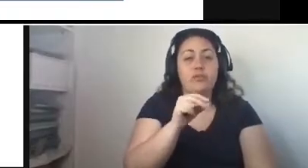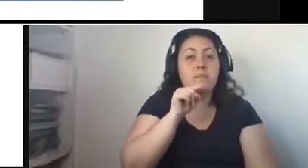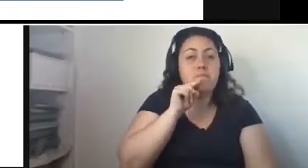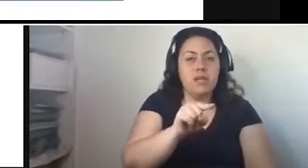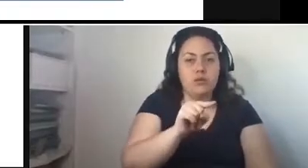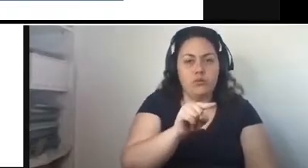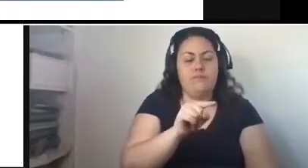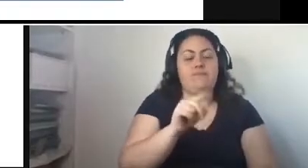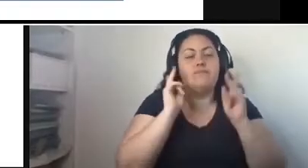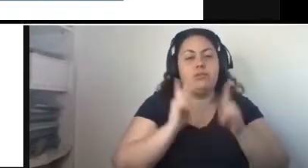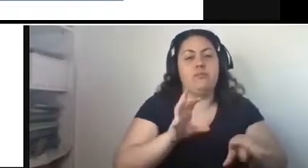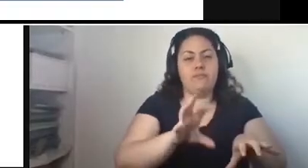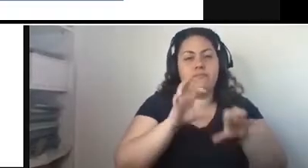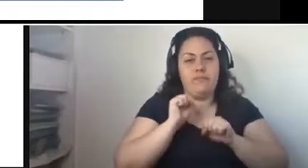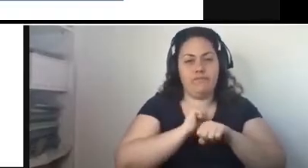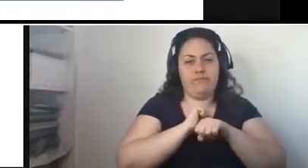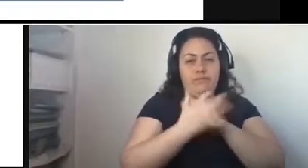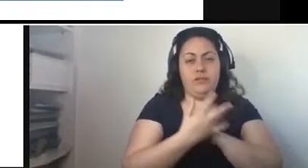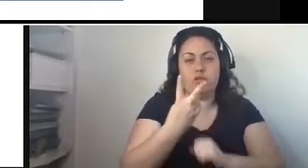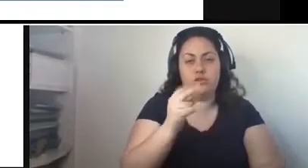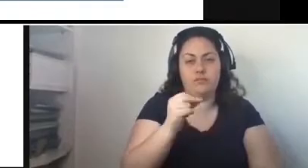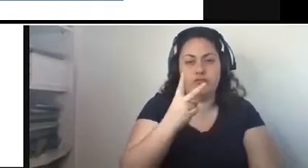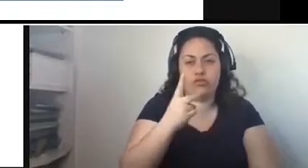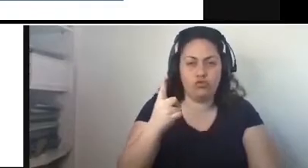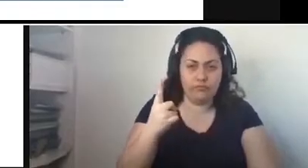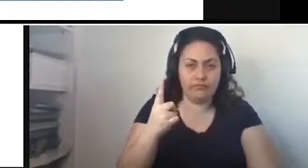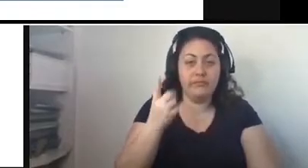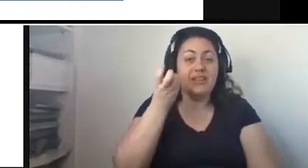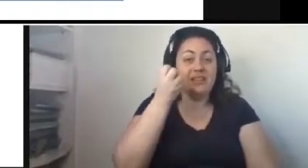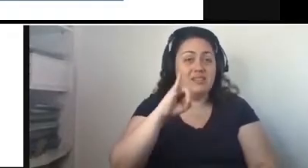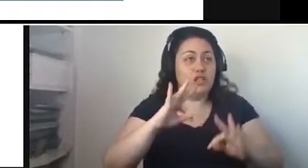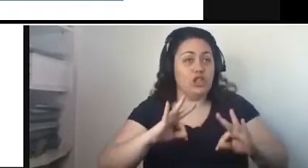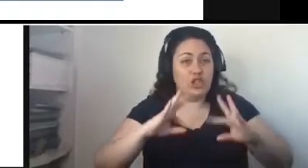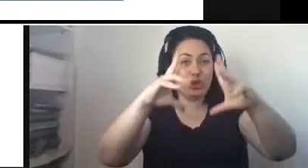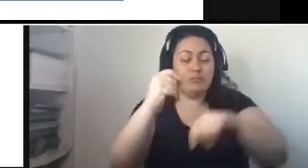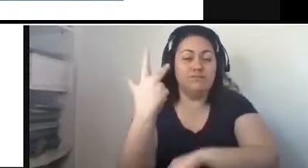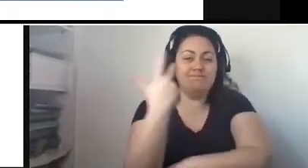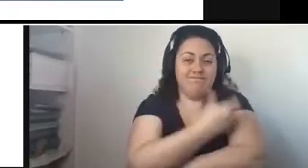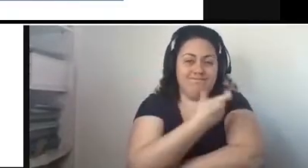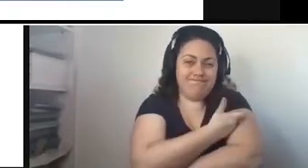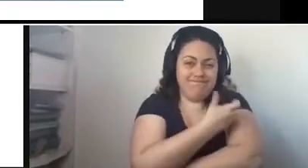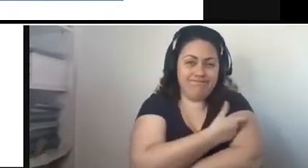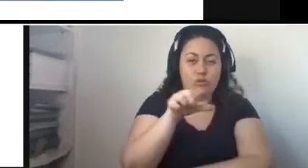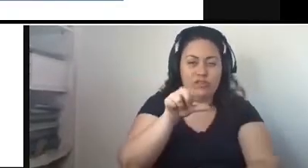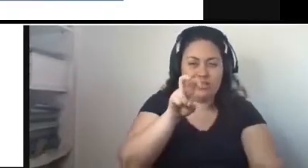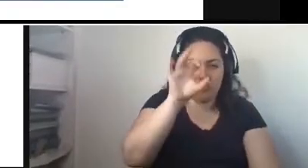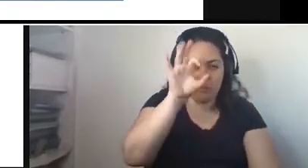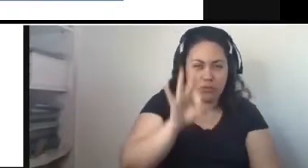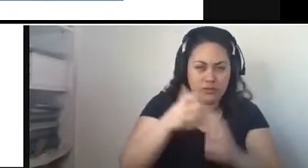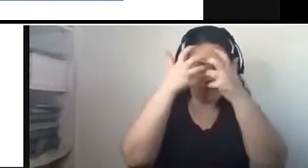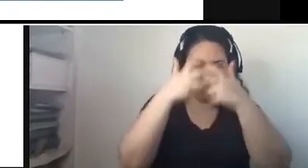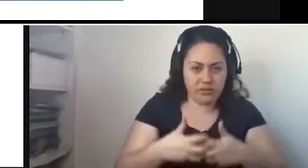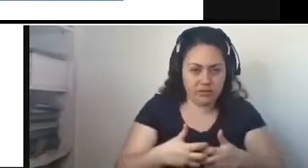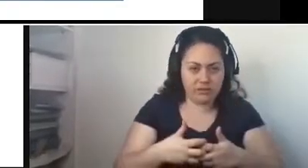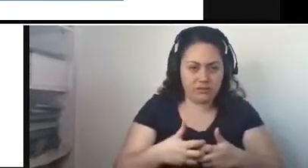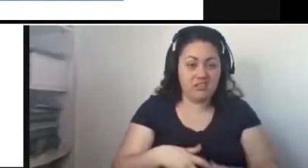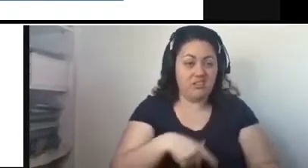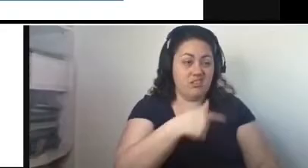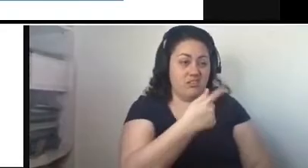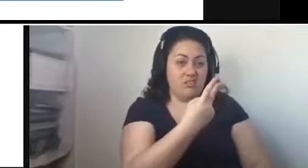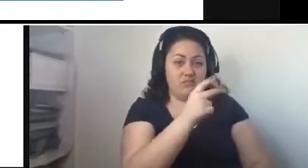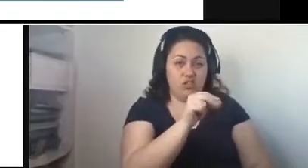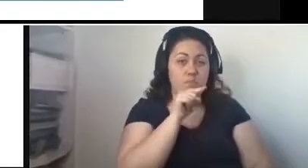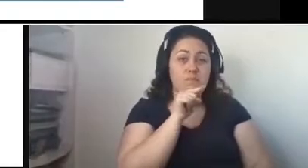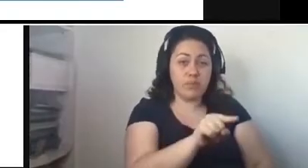2021. Se eles tomarem todos uma vacina de 95% de eficácia, eles gerariam, ao invés de 720 mil,